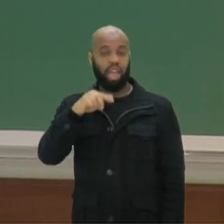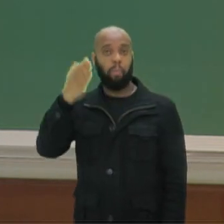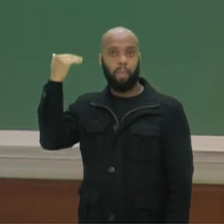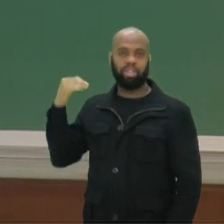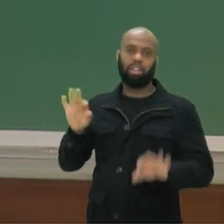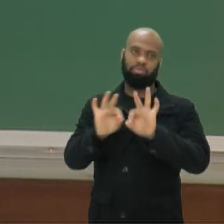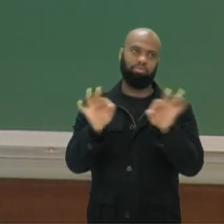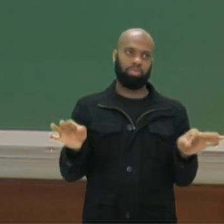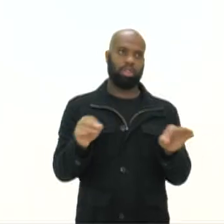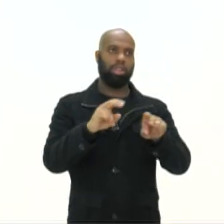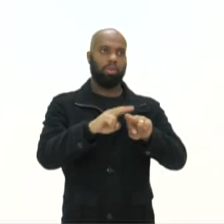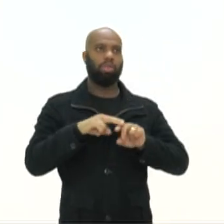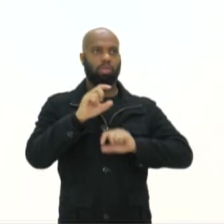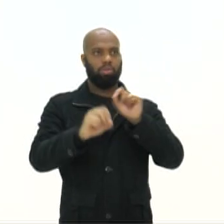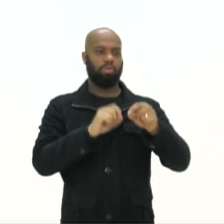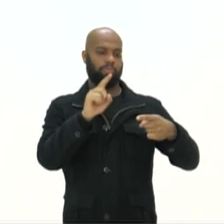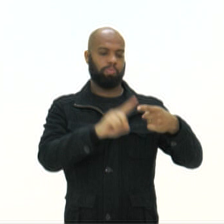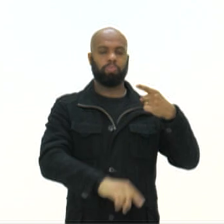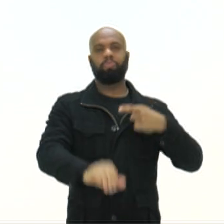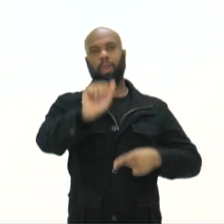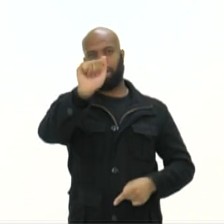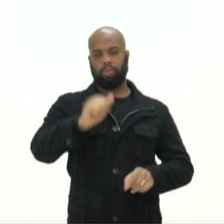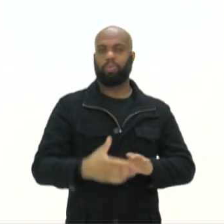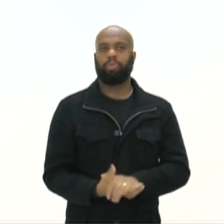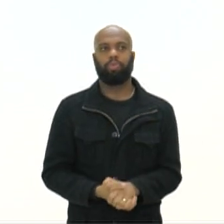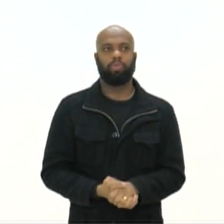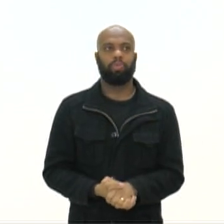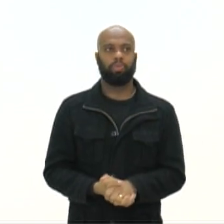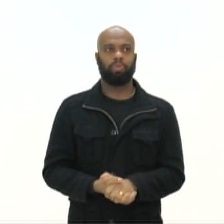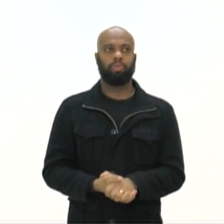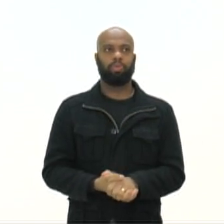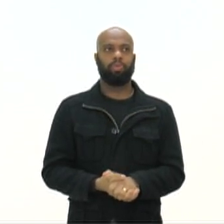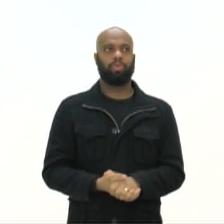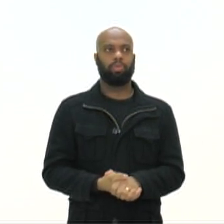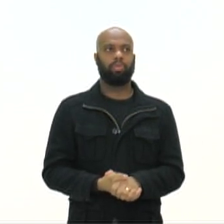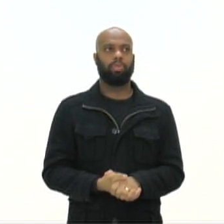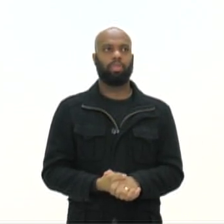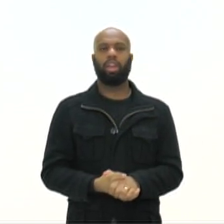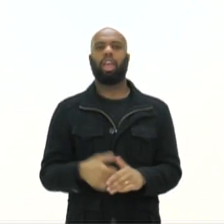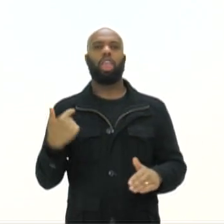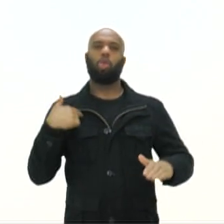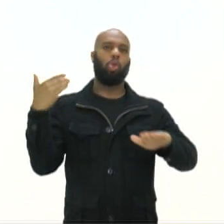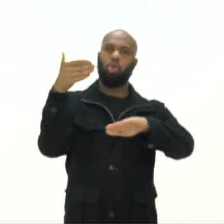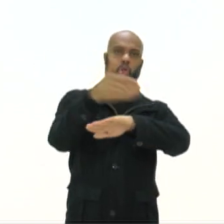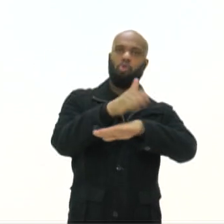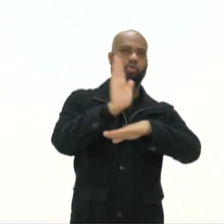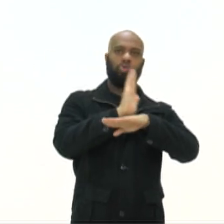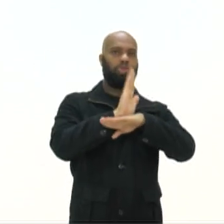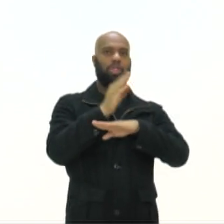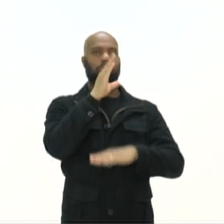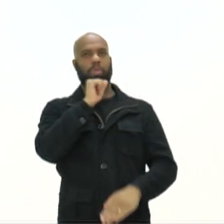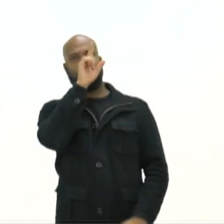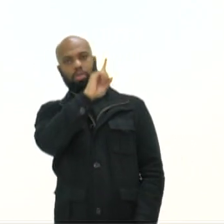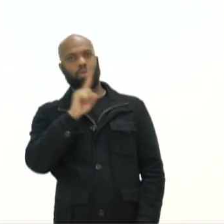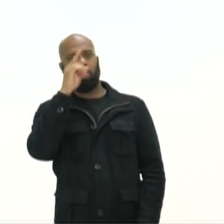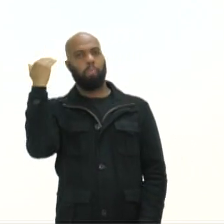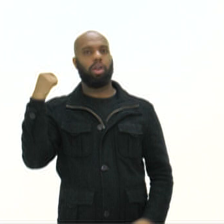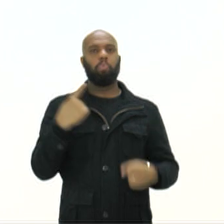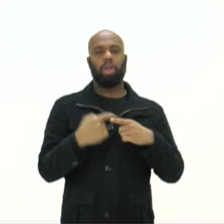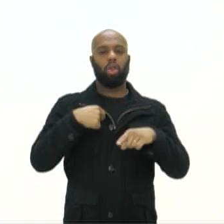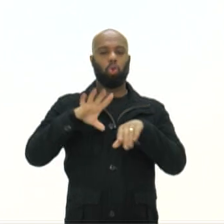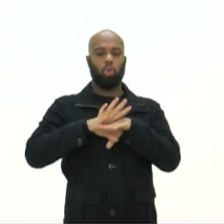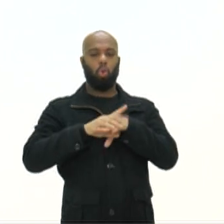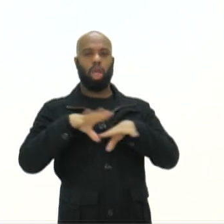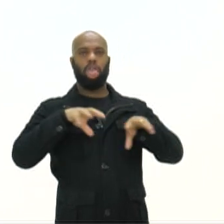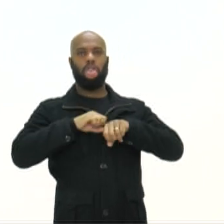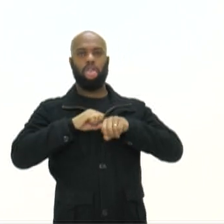passado simples. I didn't go to the movies last week because I was sick. Eu não fui ao cinema no fim de semana passado porque eu estava doente, ou